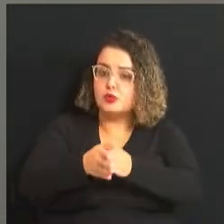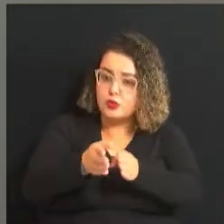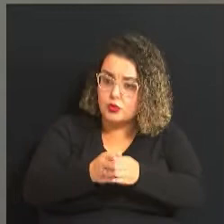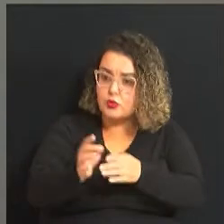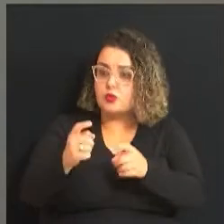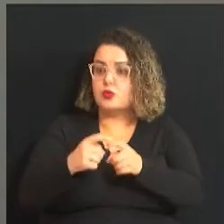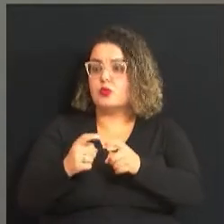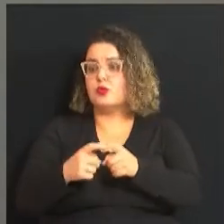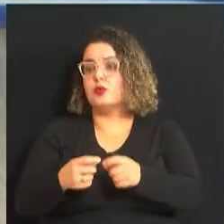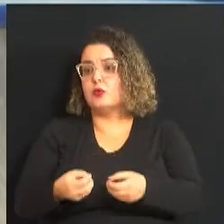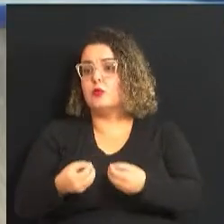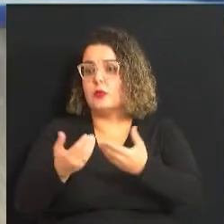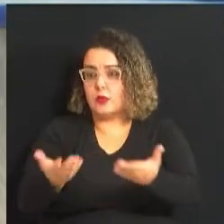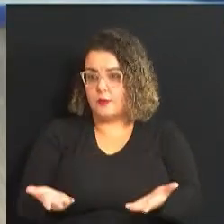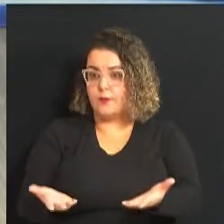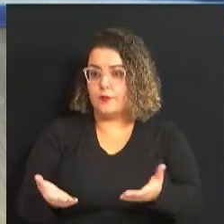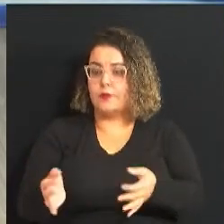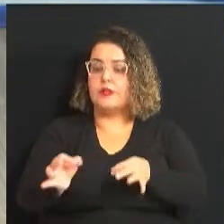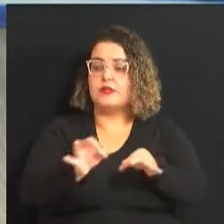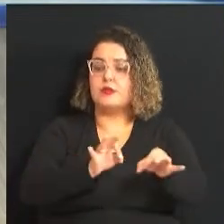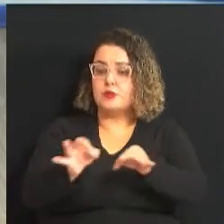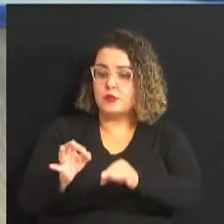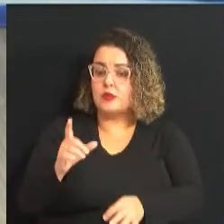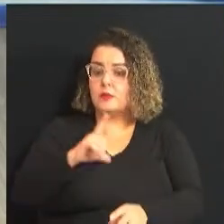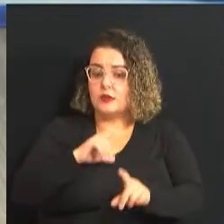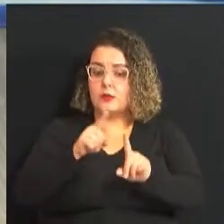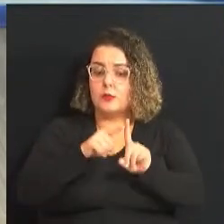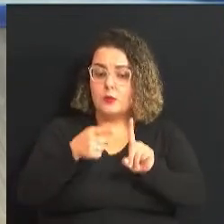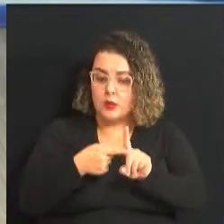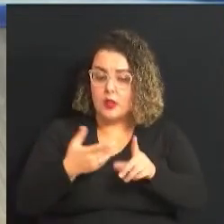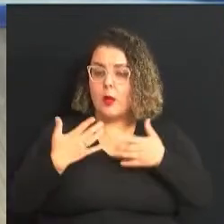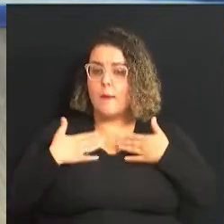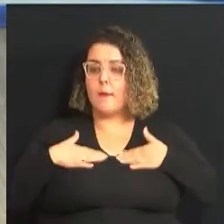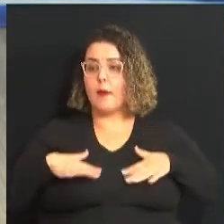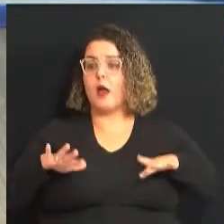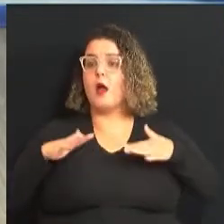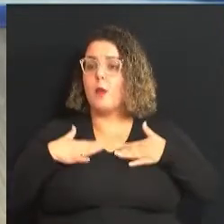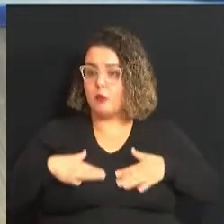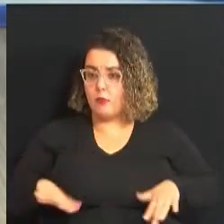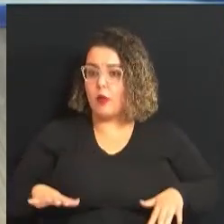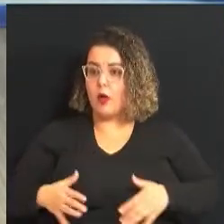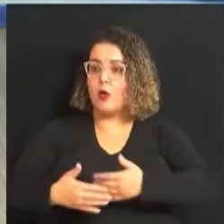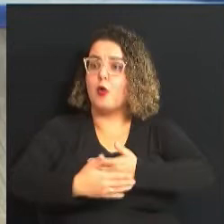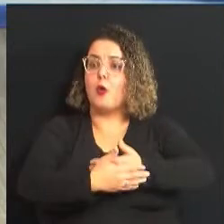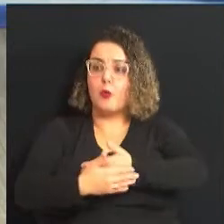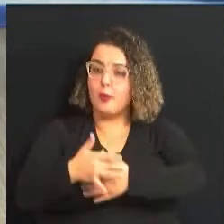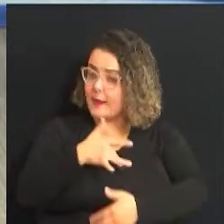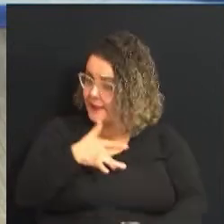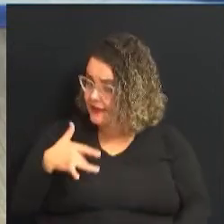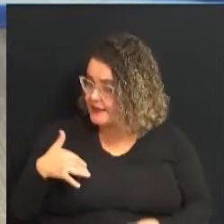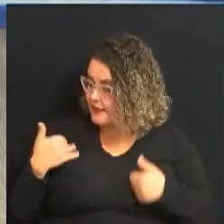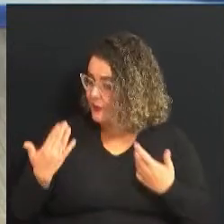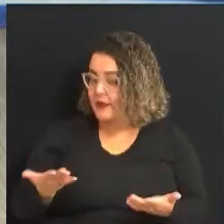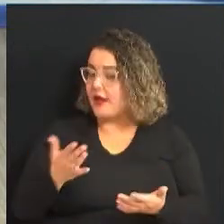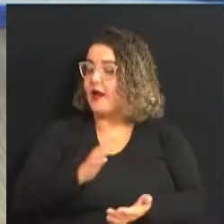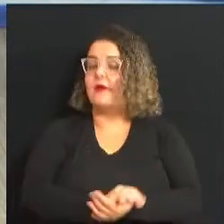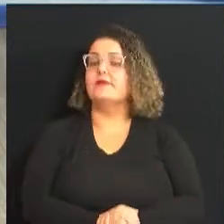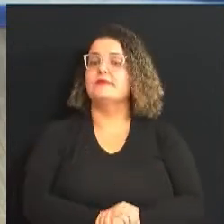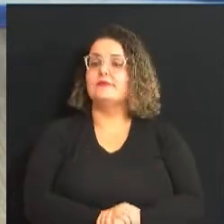senhor dá para se preparar para ter uma gestação aí tranquila, para ter um bebê saudável?